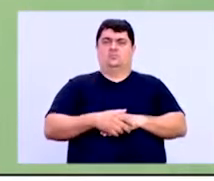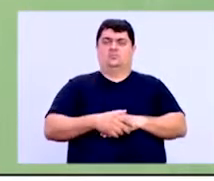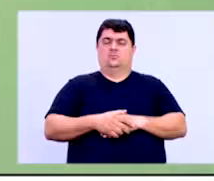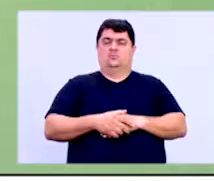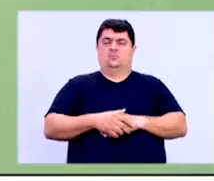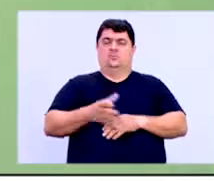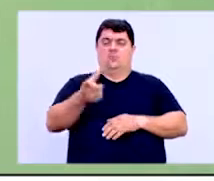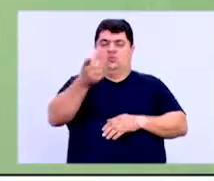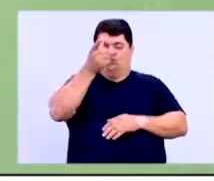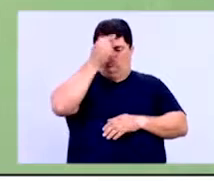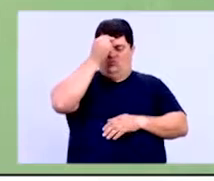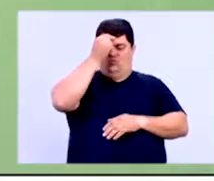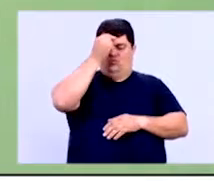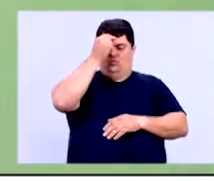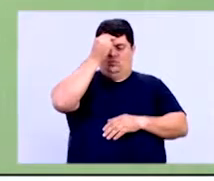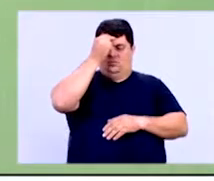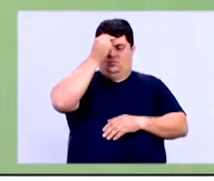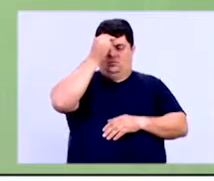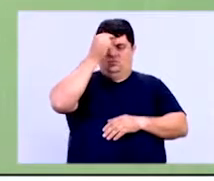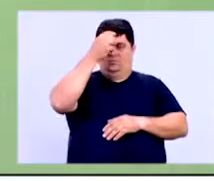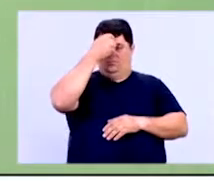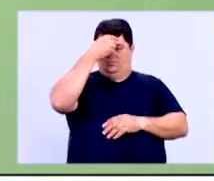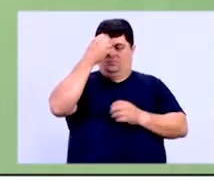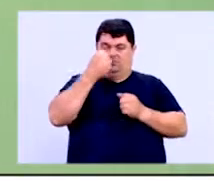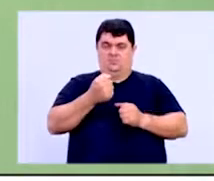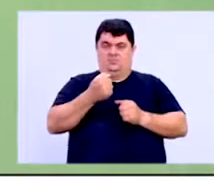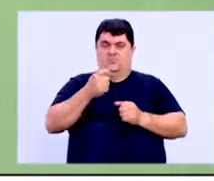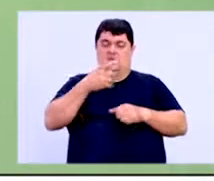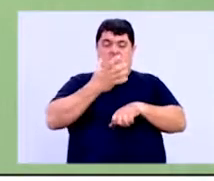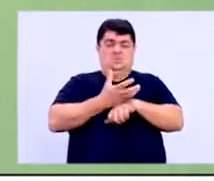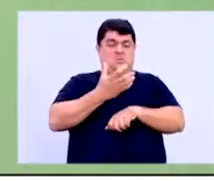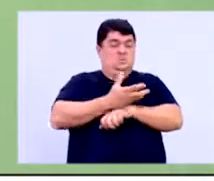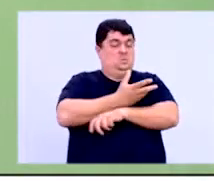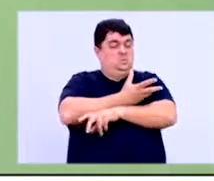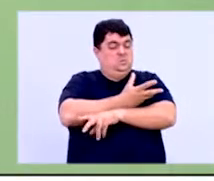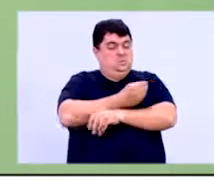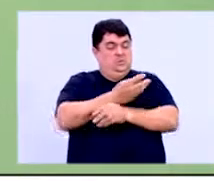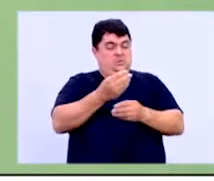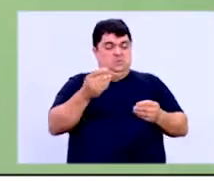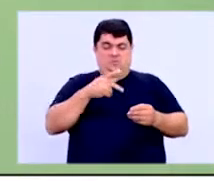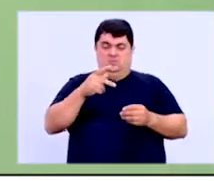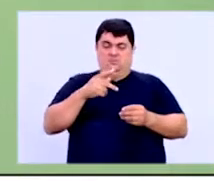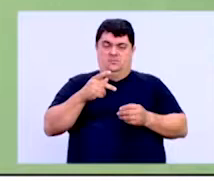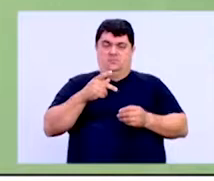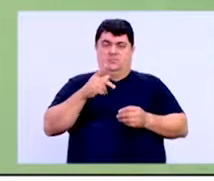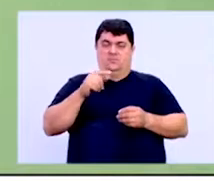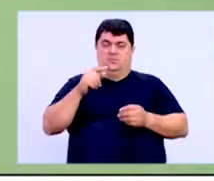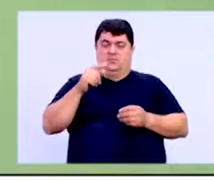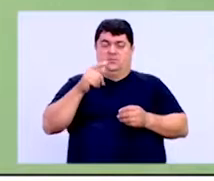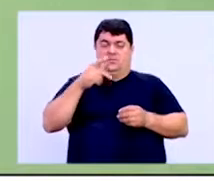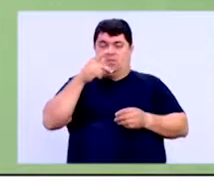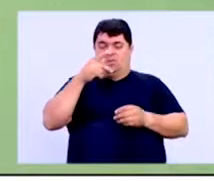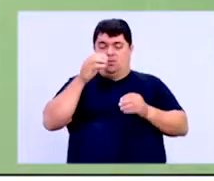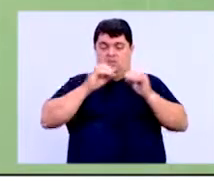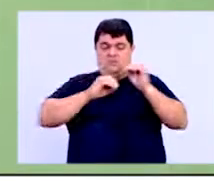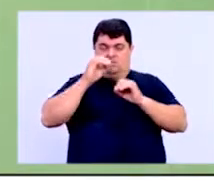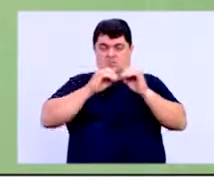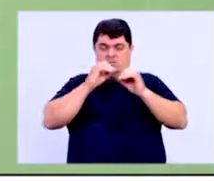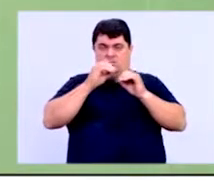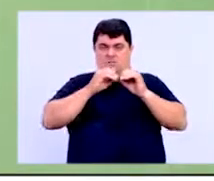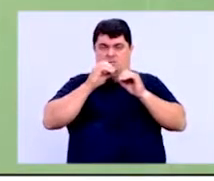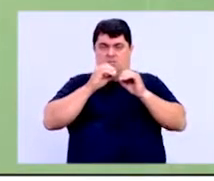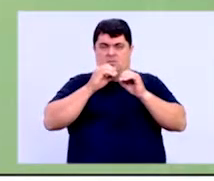Ufa, é matéria, né, professor Ivan? É muita matéria. E o ponto de equilíbrio, tanto a margem de